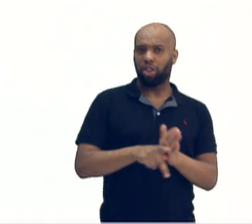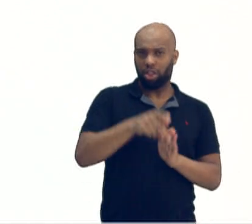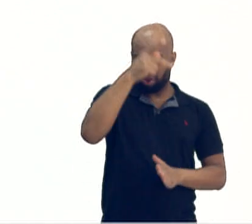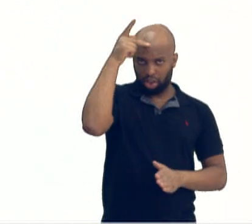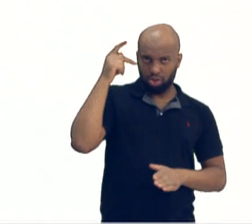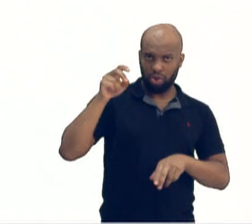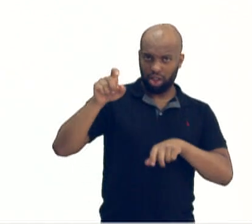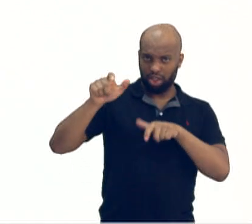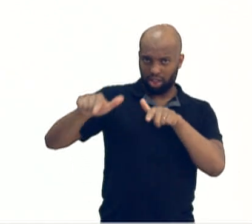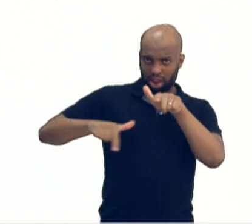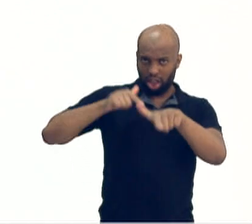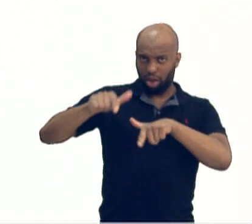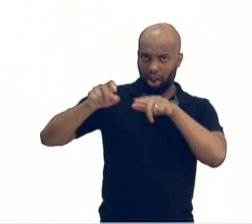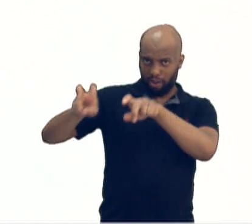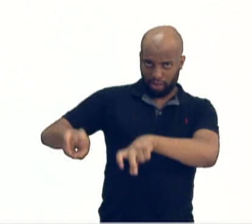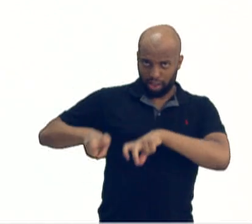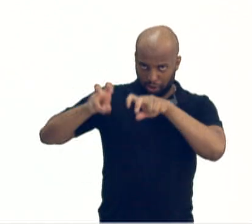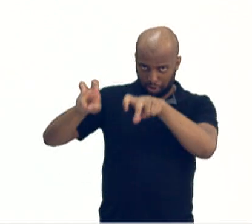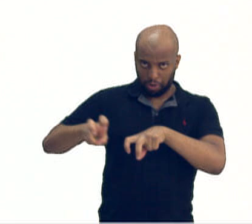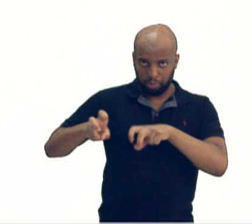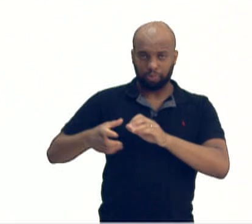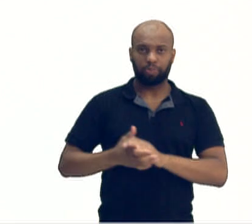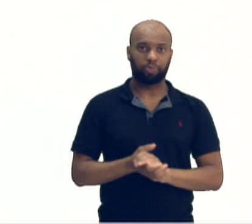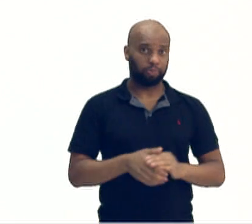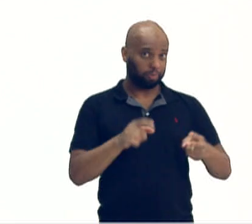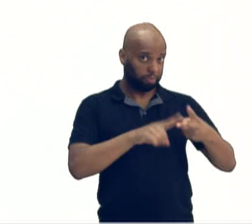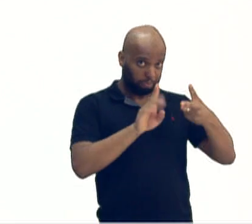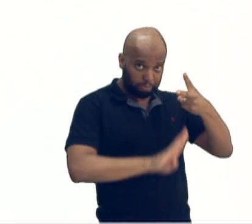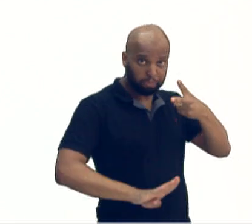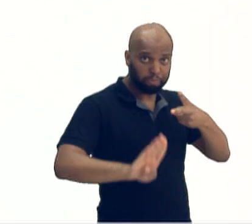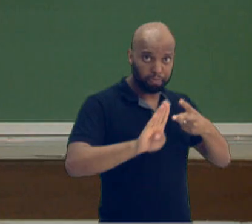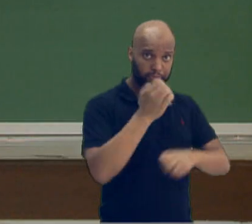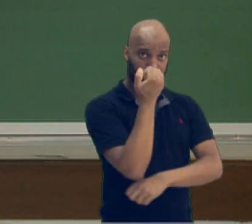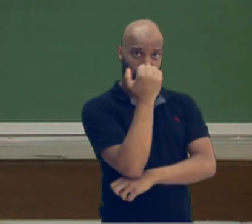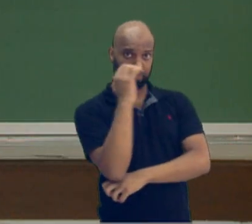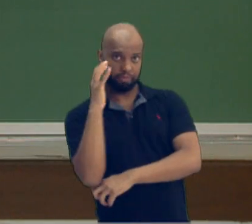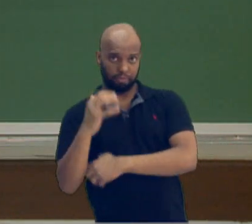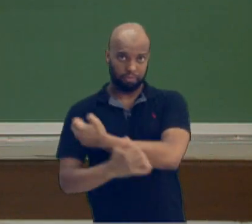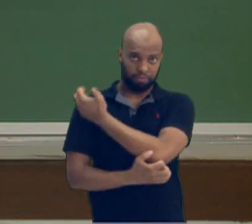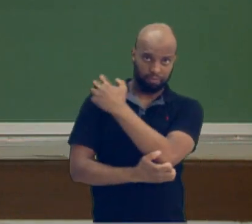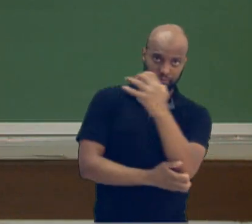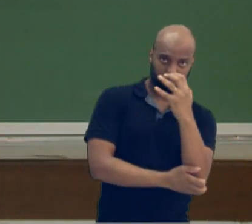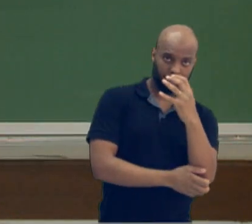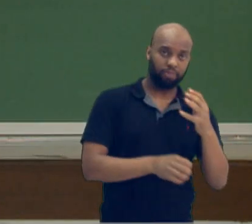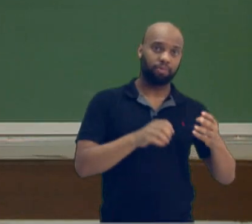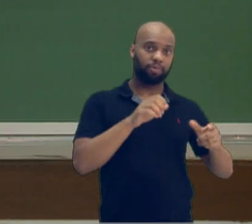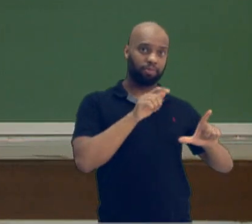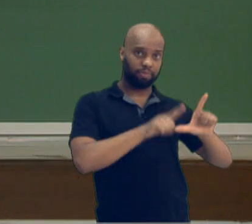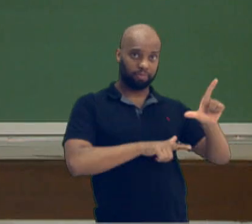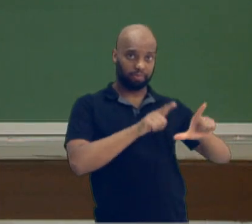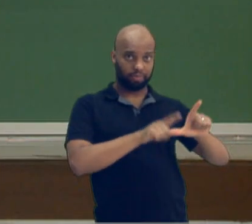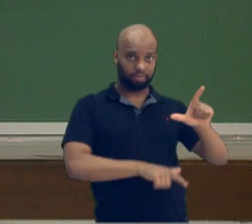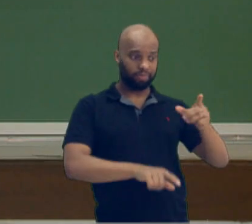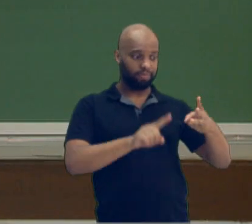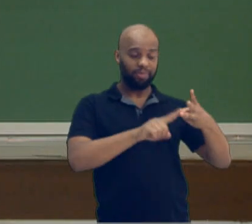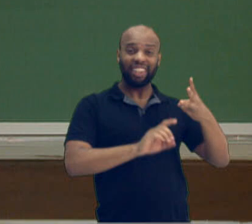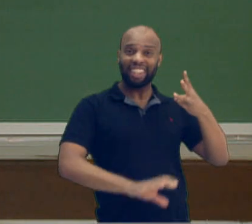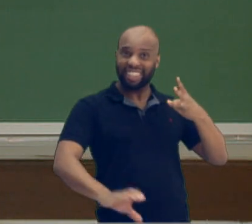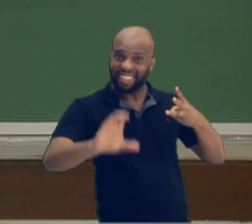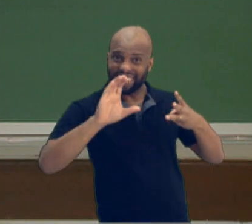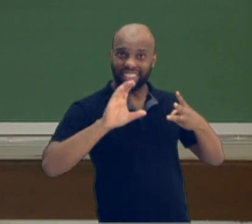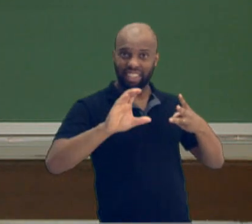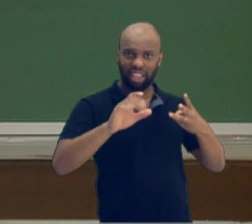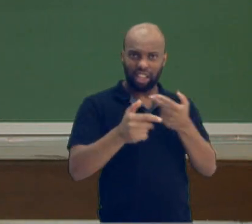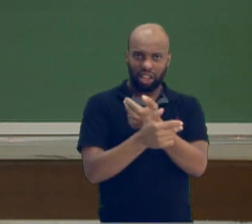camponeses, letra B, a natureza, letra C,